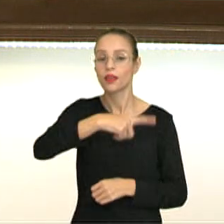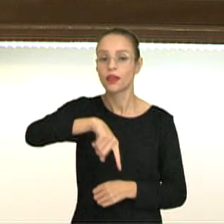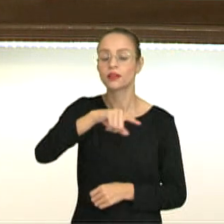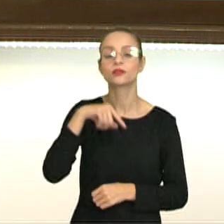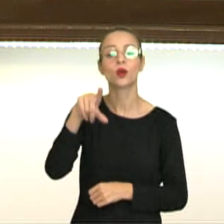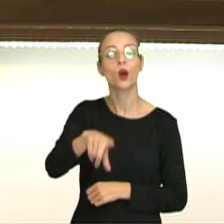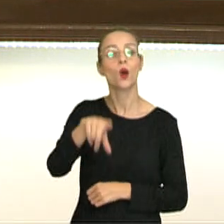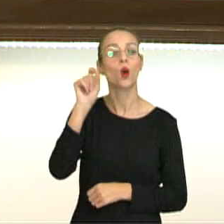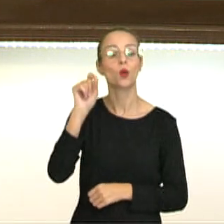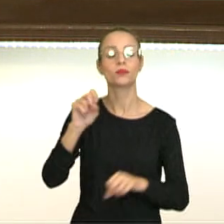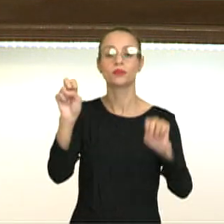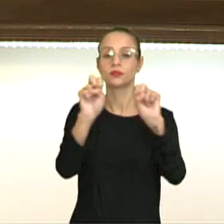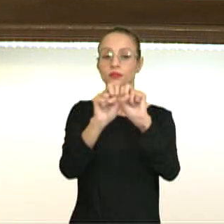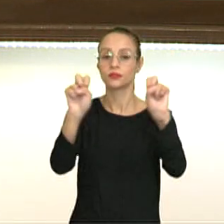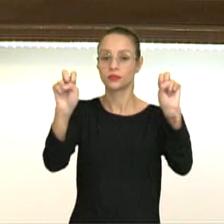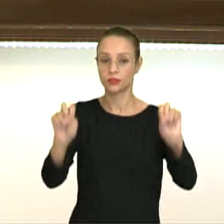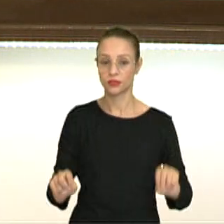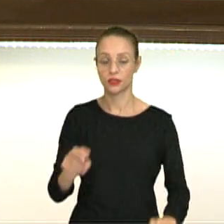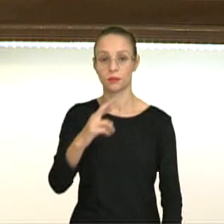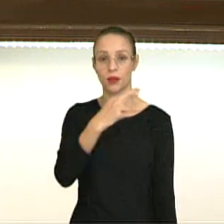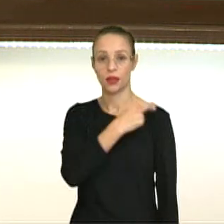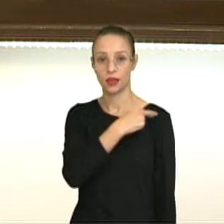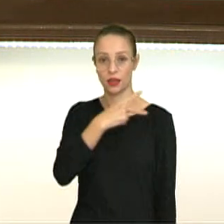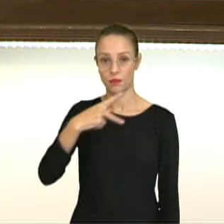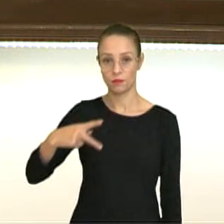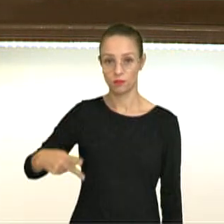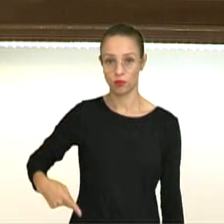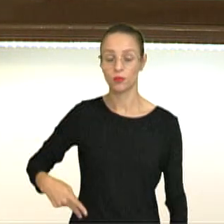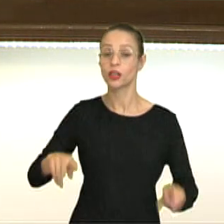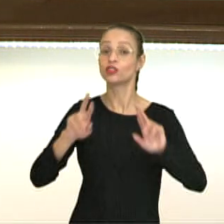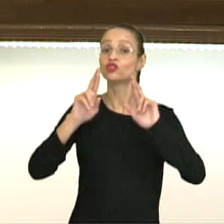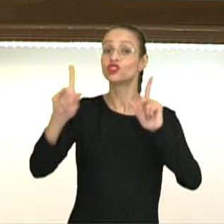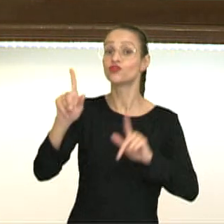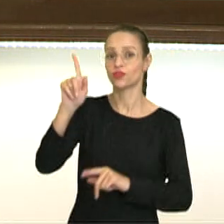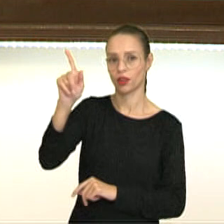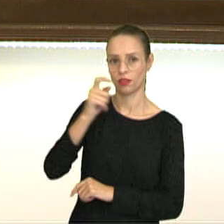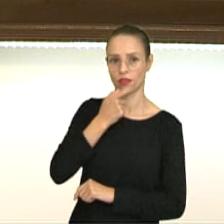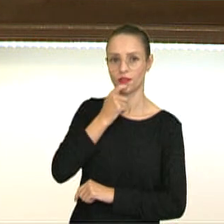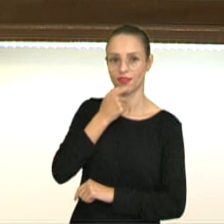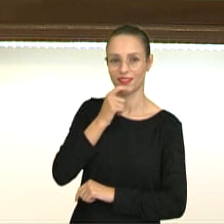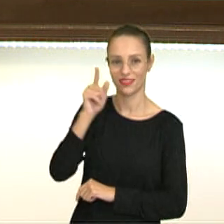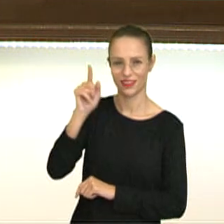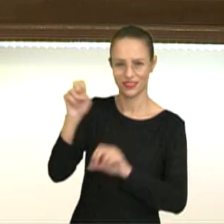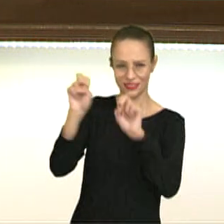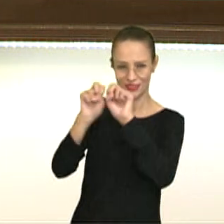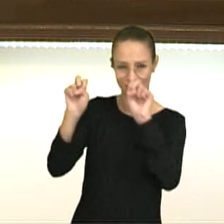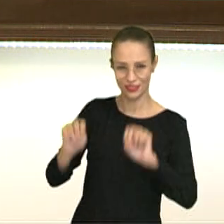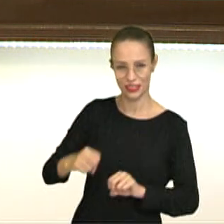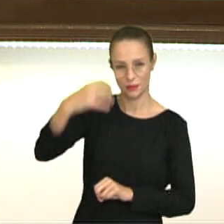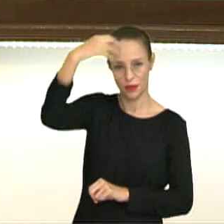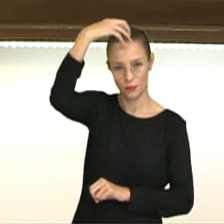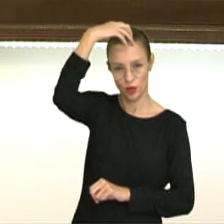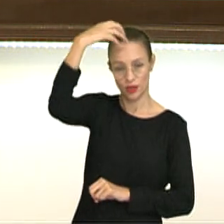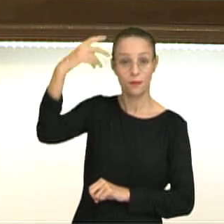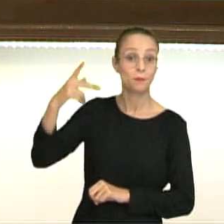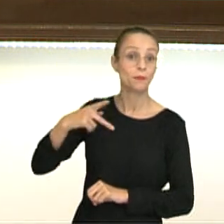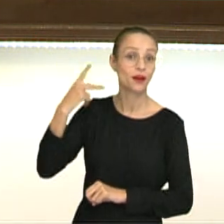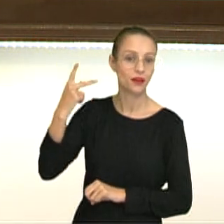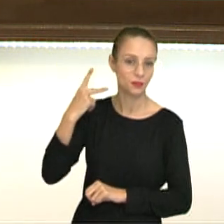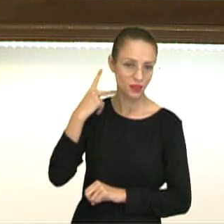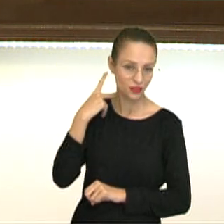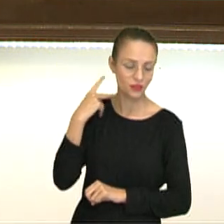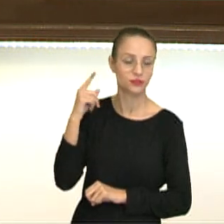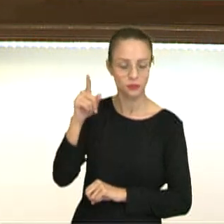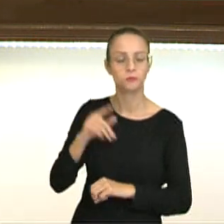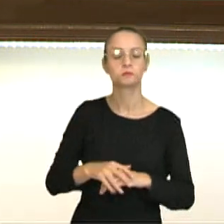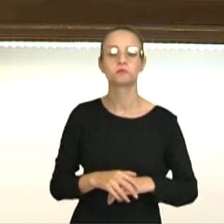né, por um sistema republicano, bastante diferente da Inglaterra, que tem um sistema de monarquia parlamentarista,